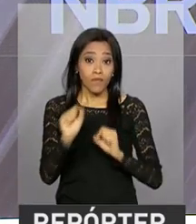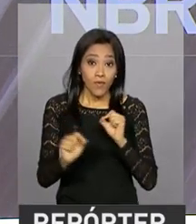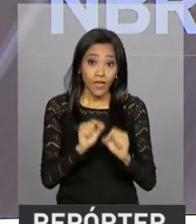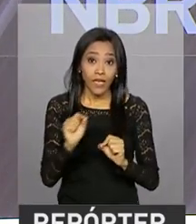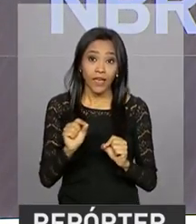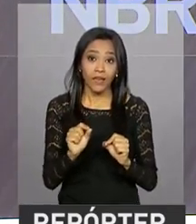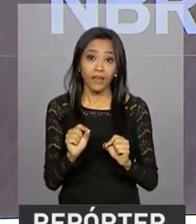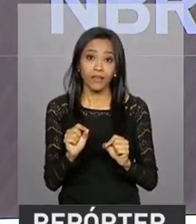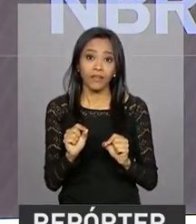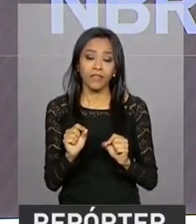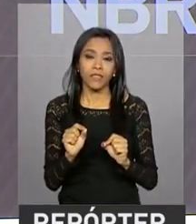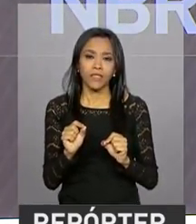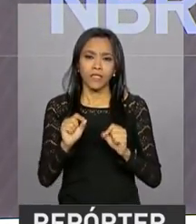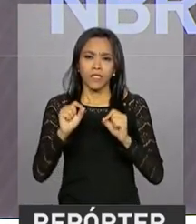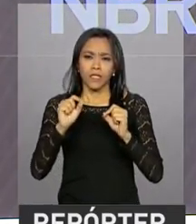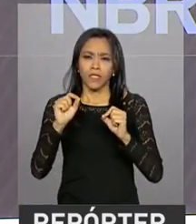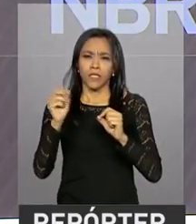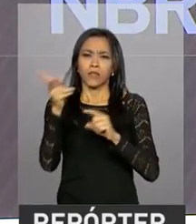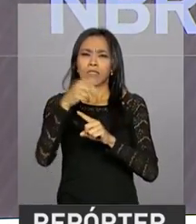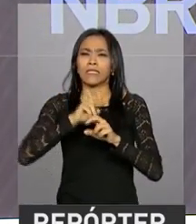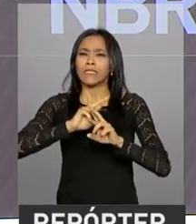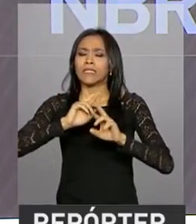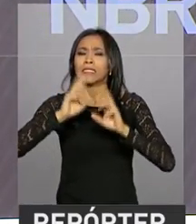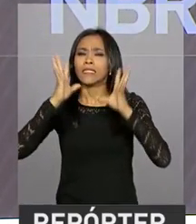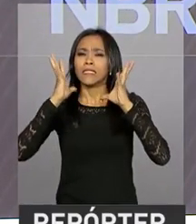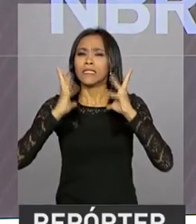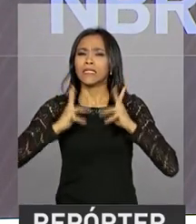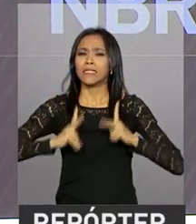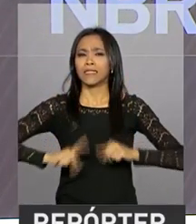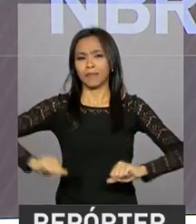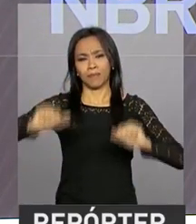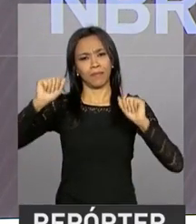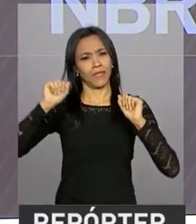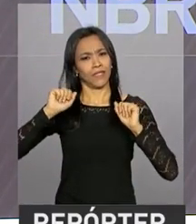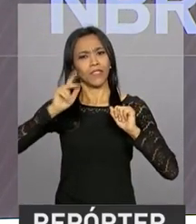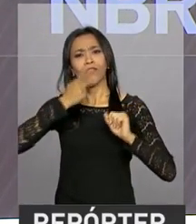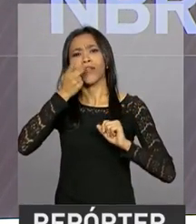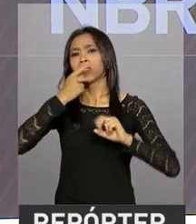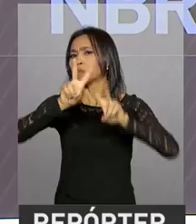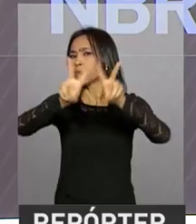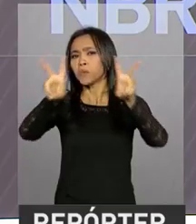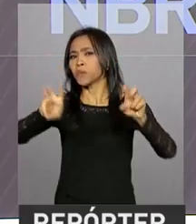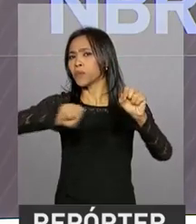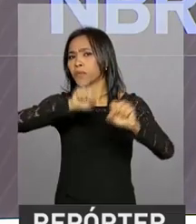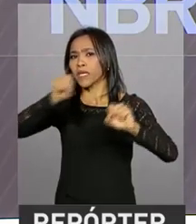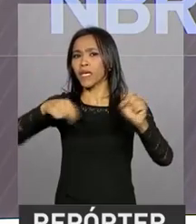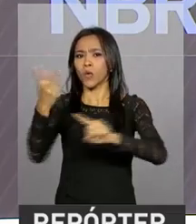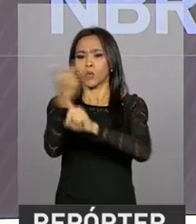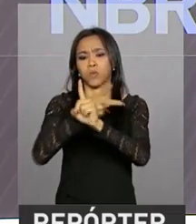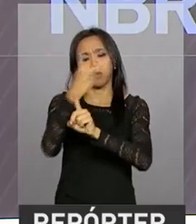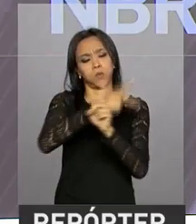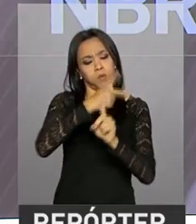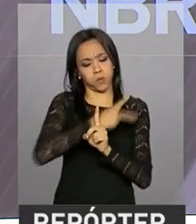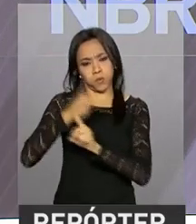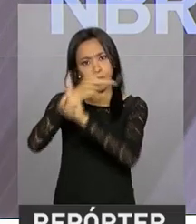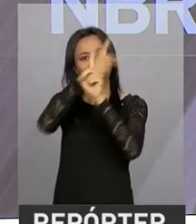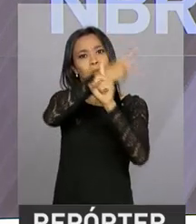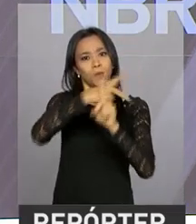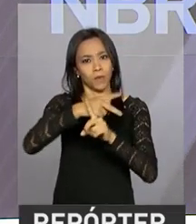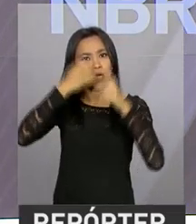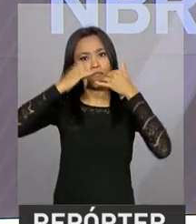fonte energética totalmente limpa e renovável e a gente tá falando do vento e da energia